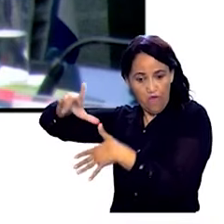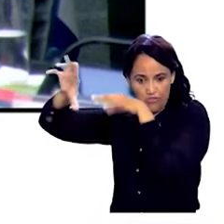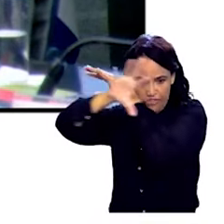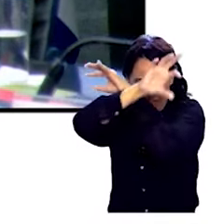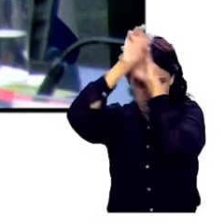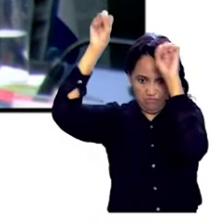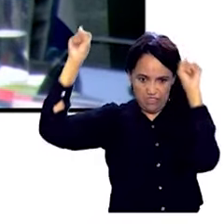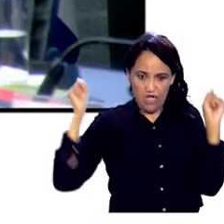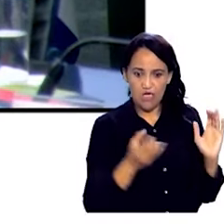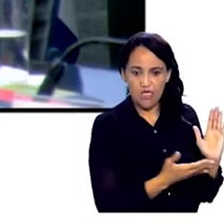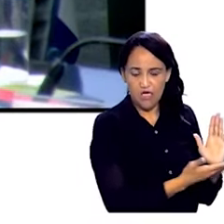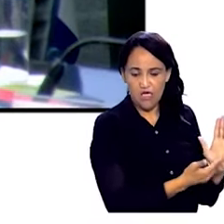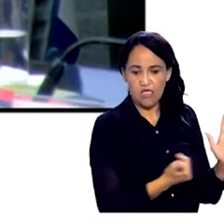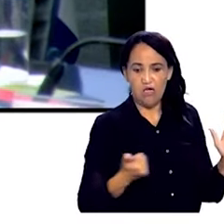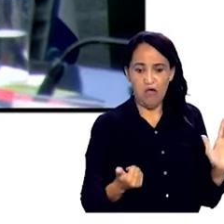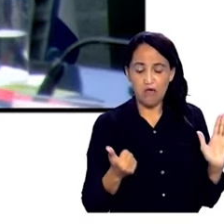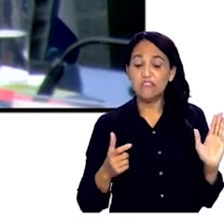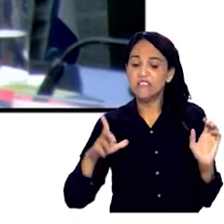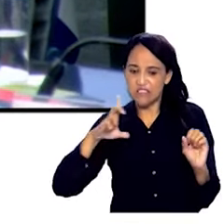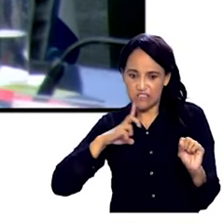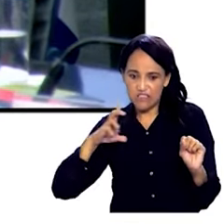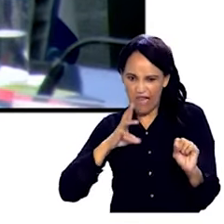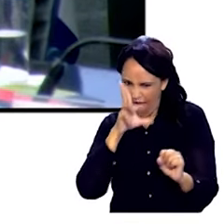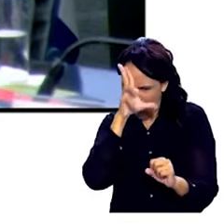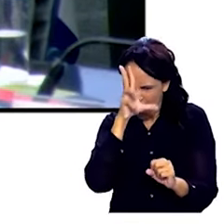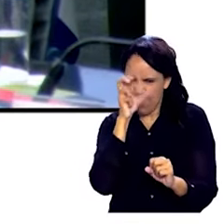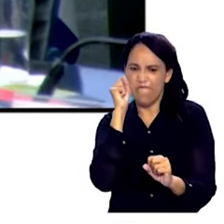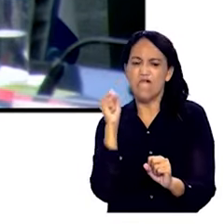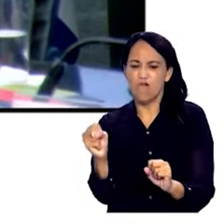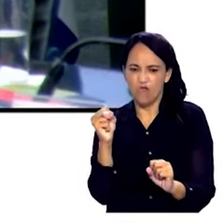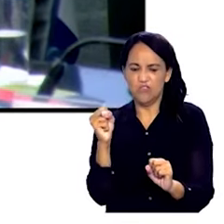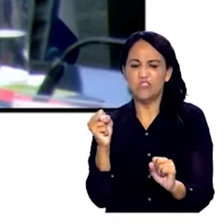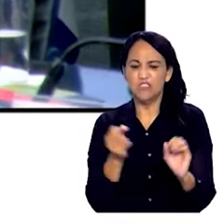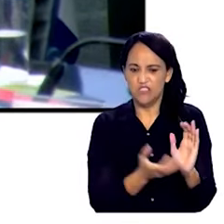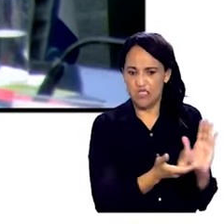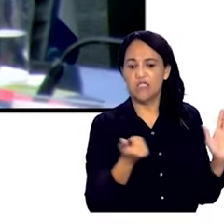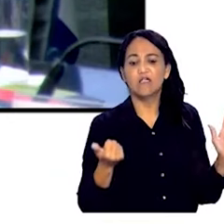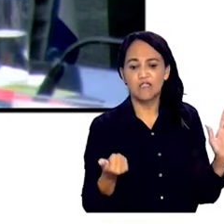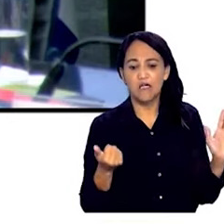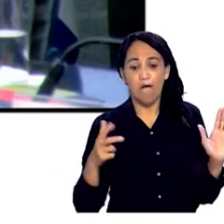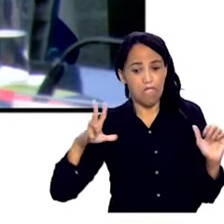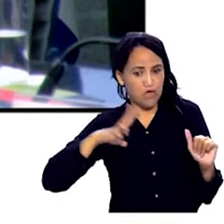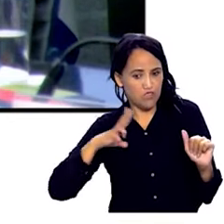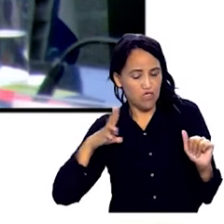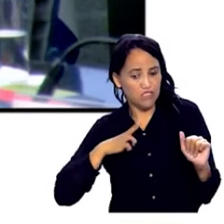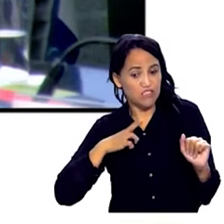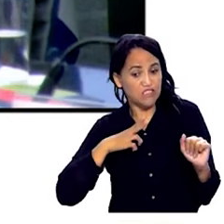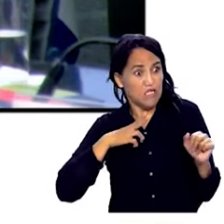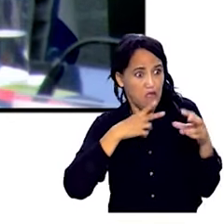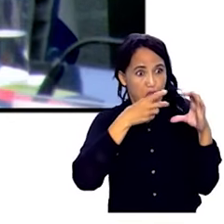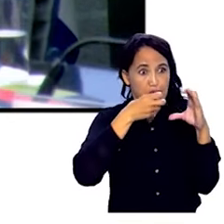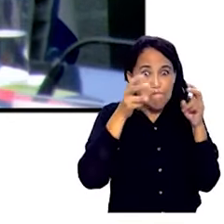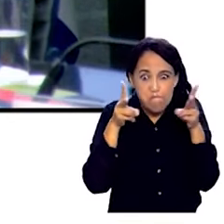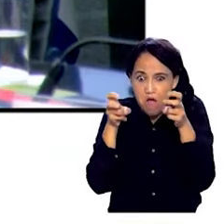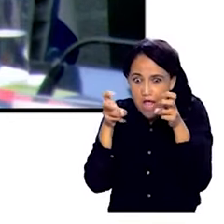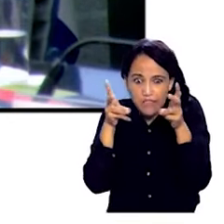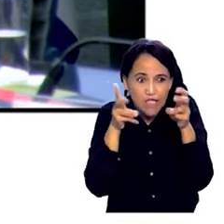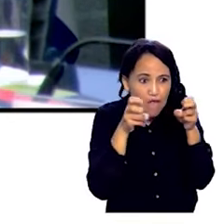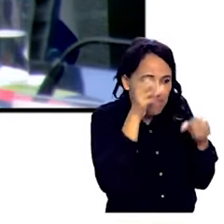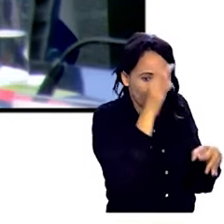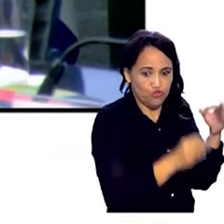vinculante formal particularmente se olhamos para os julgamentos proferidos pelas